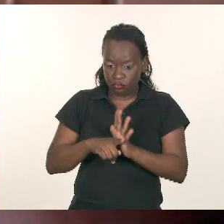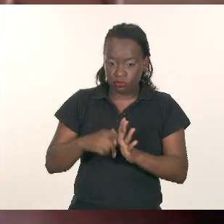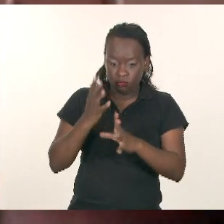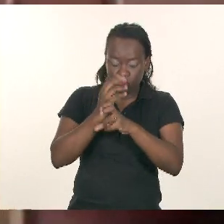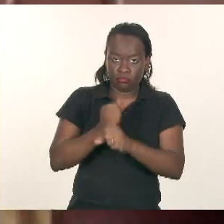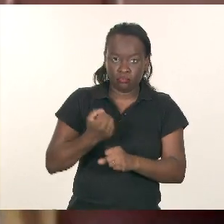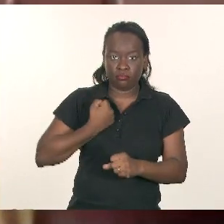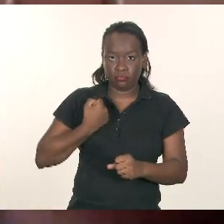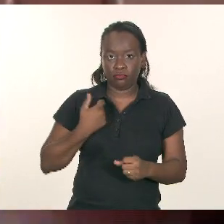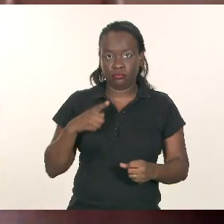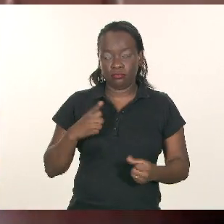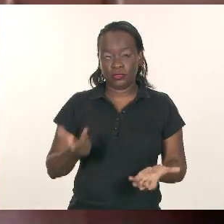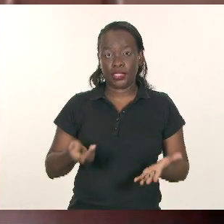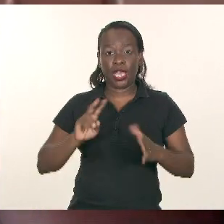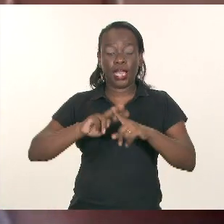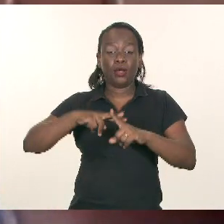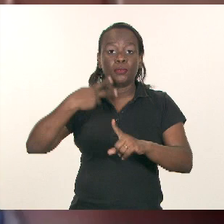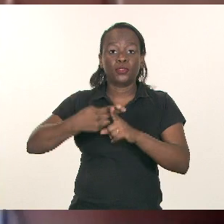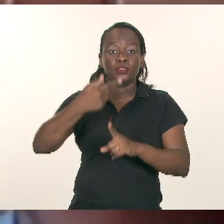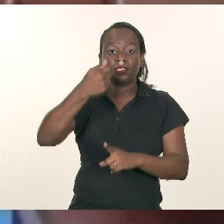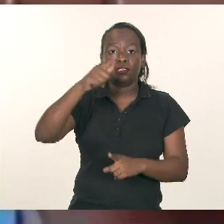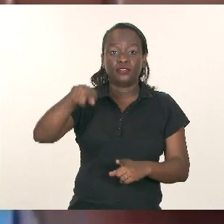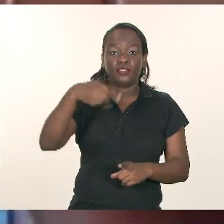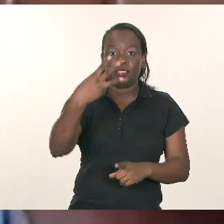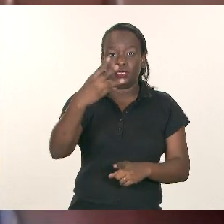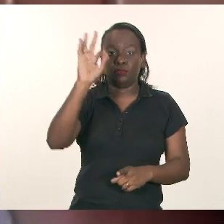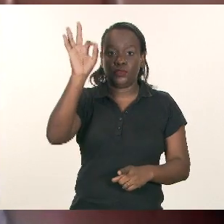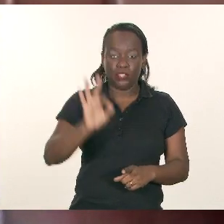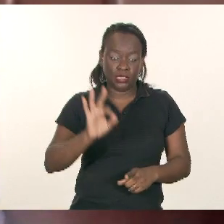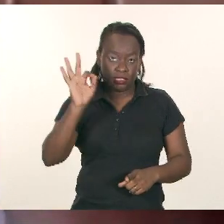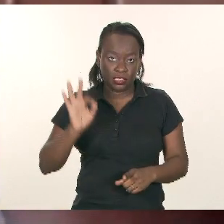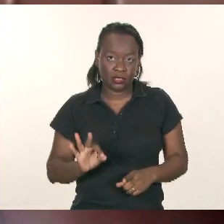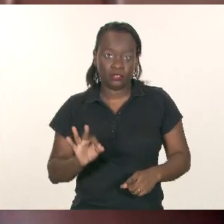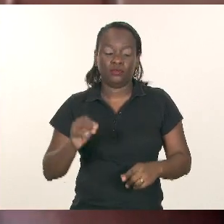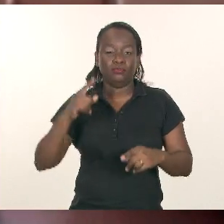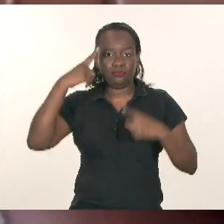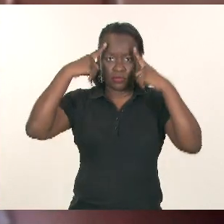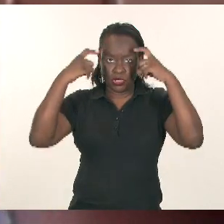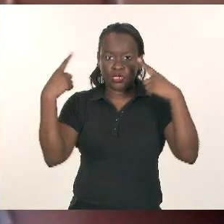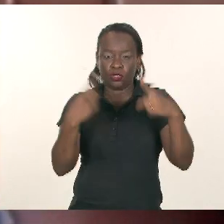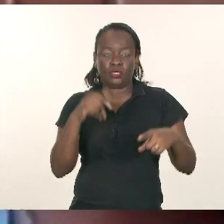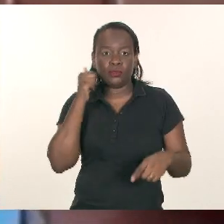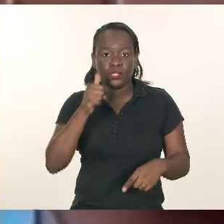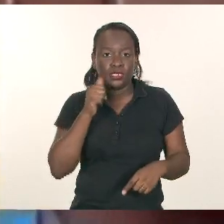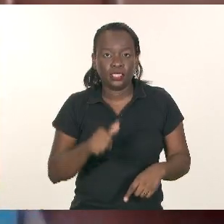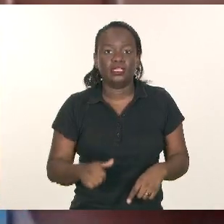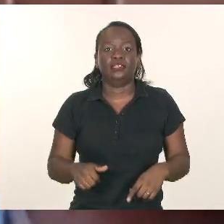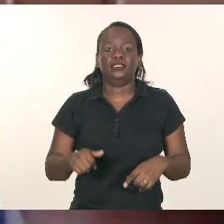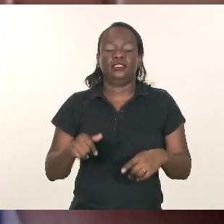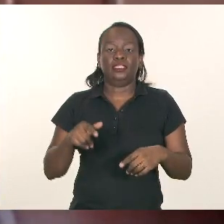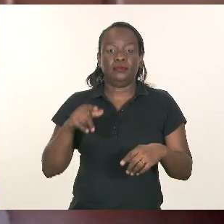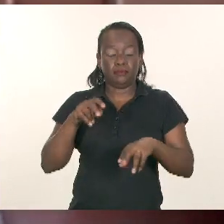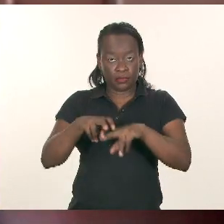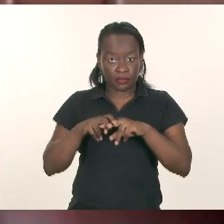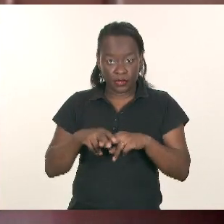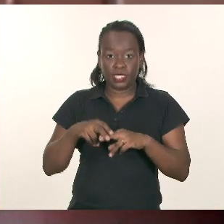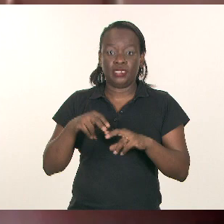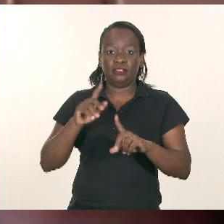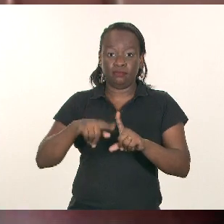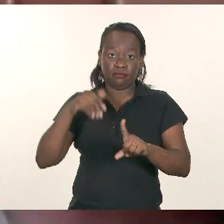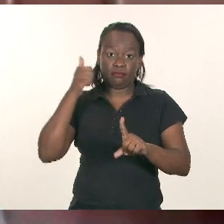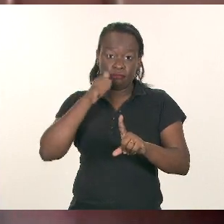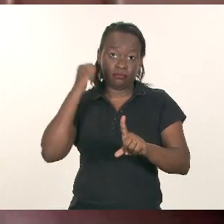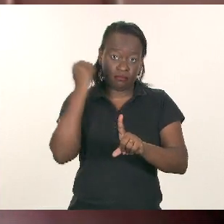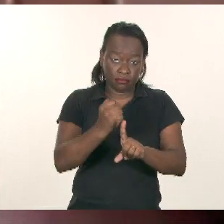A gente teve um aumento de 7,3% no aumento da violência contra as mulheres, que decorreu em